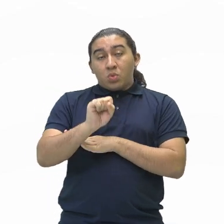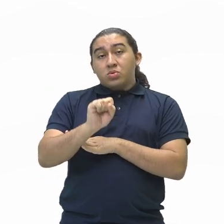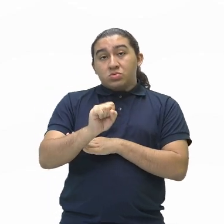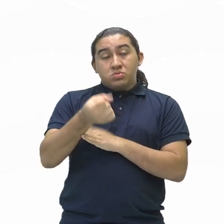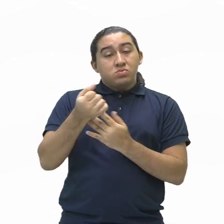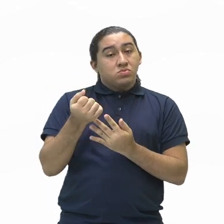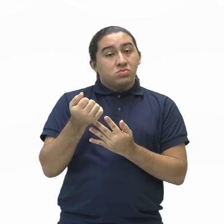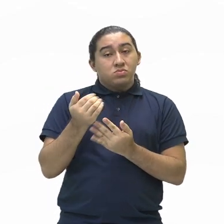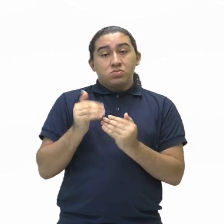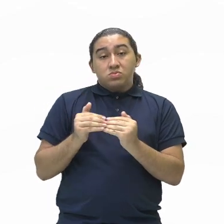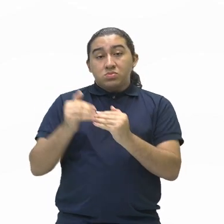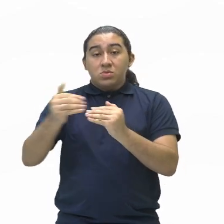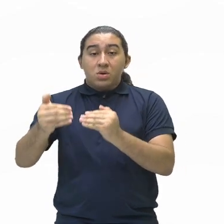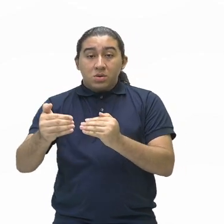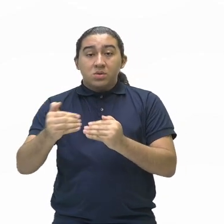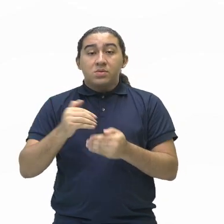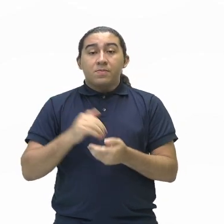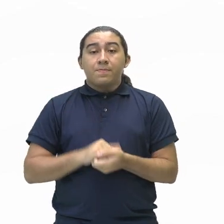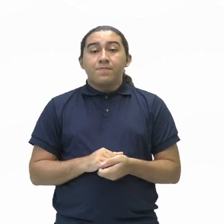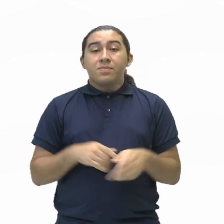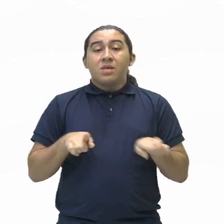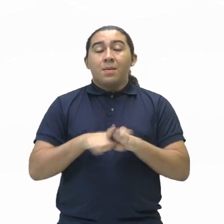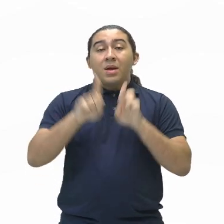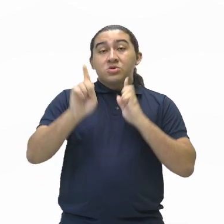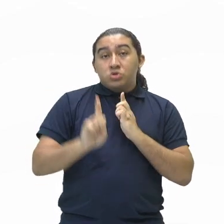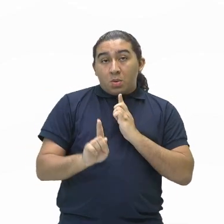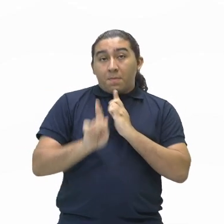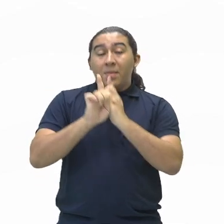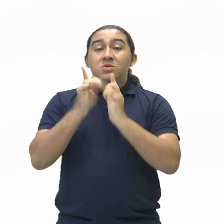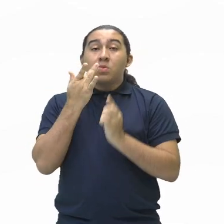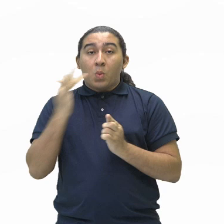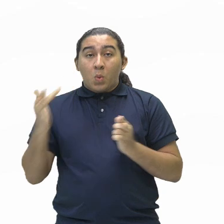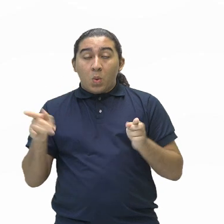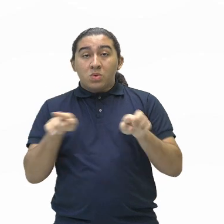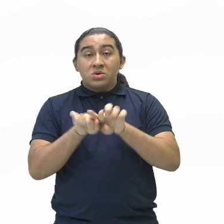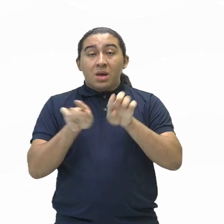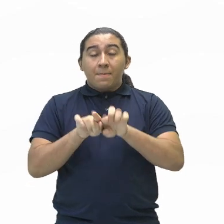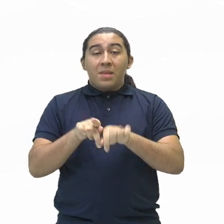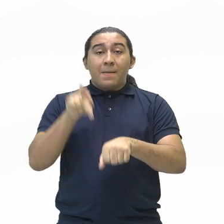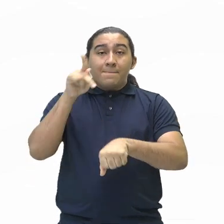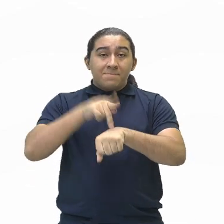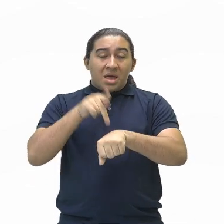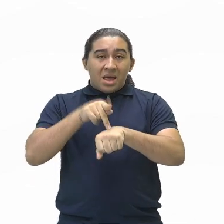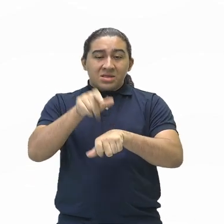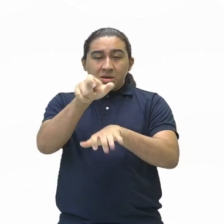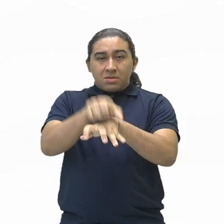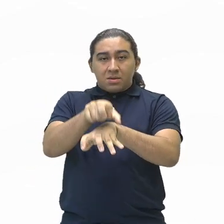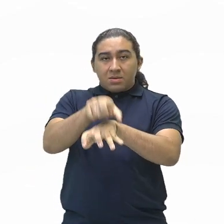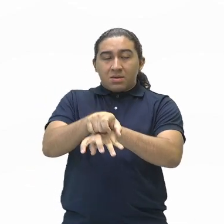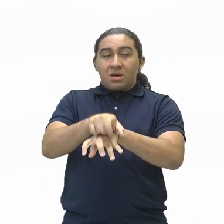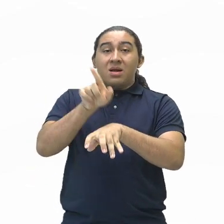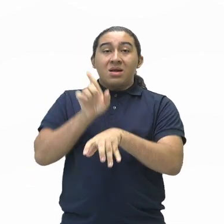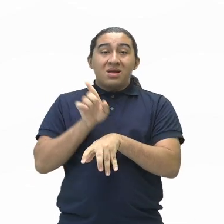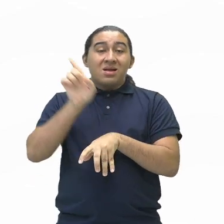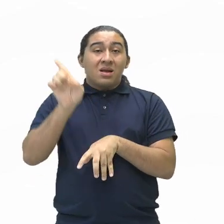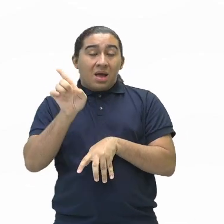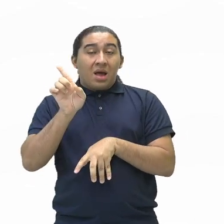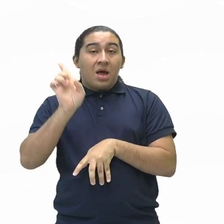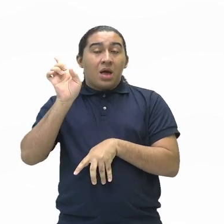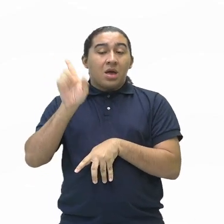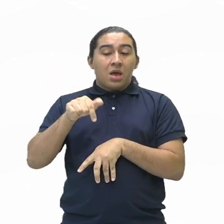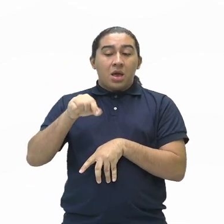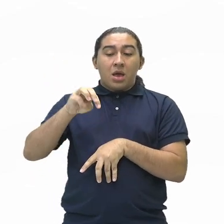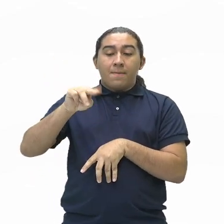em diante, a descoberta de ouro e diamantes em Minas Gerais acabou deslocando o